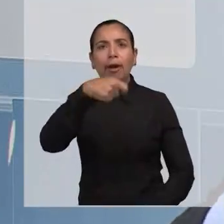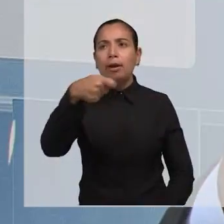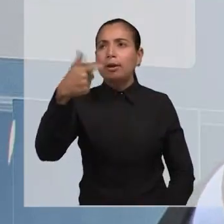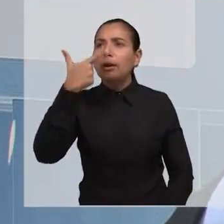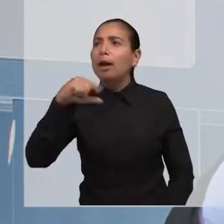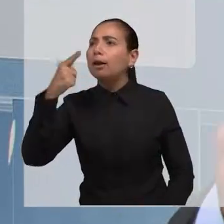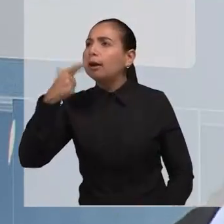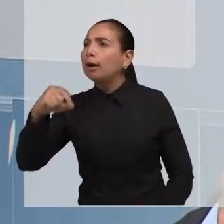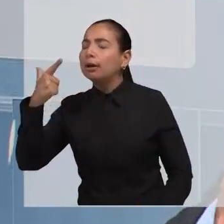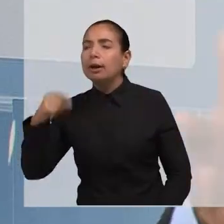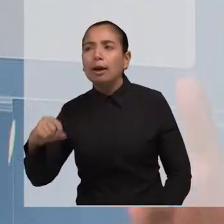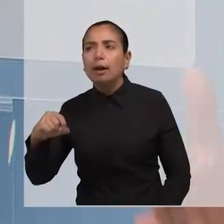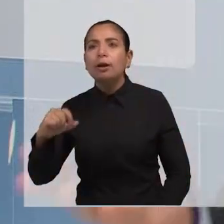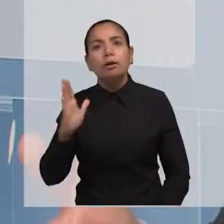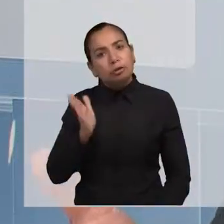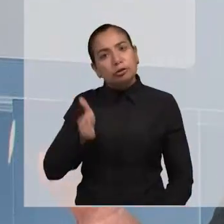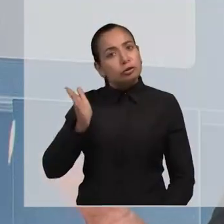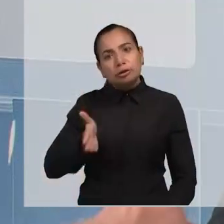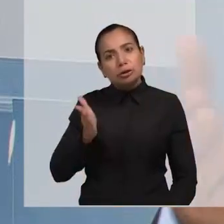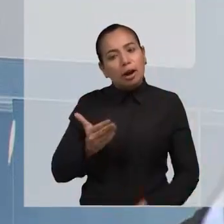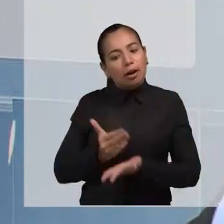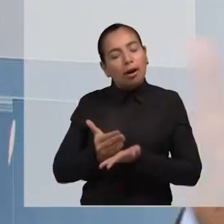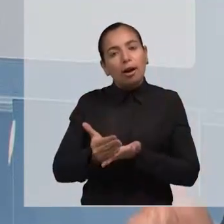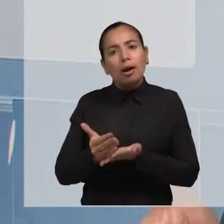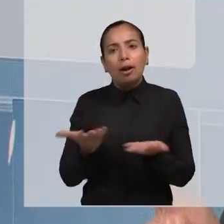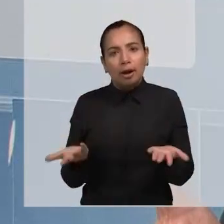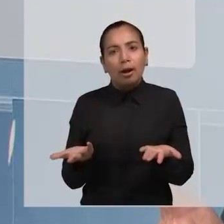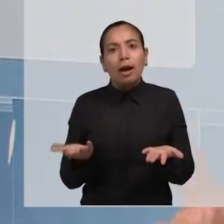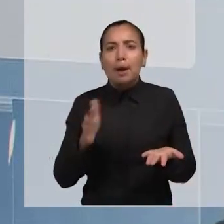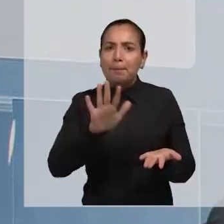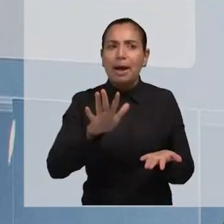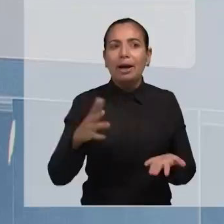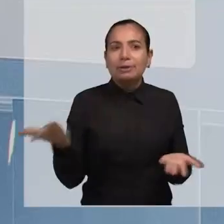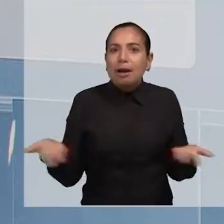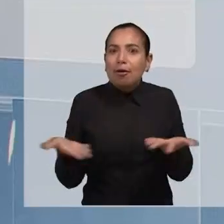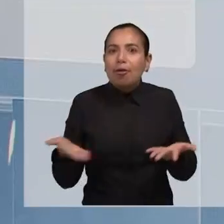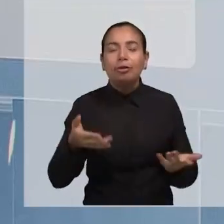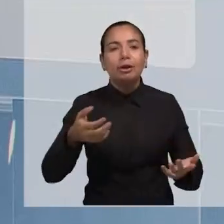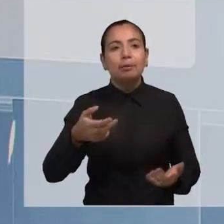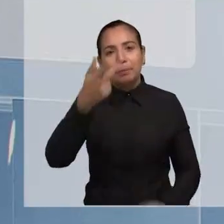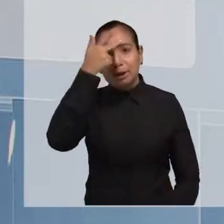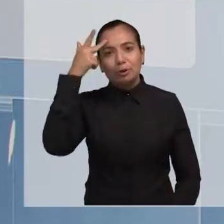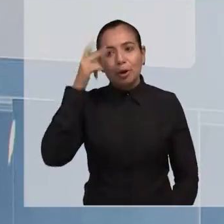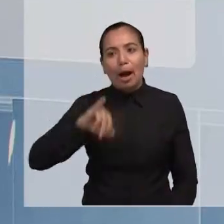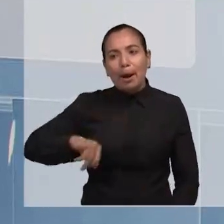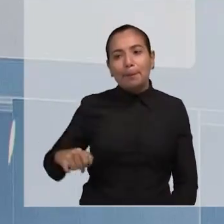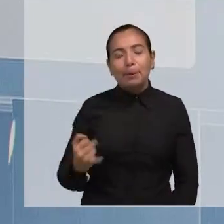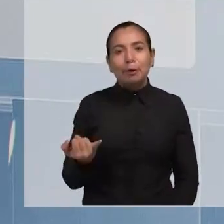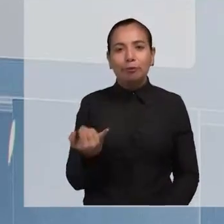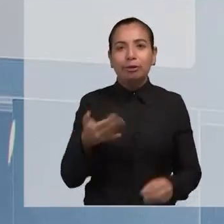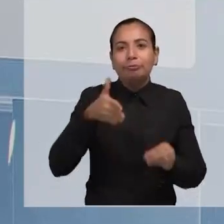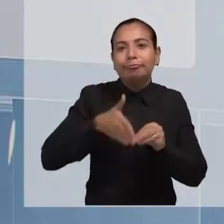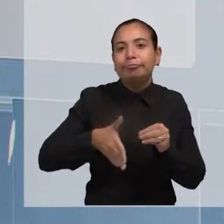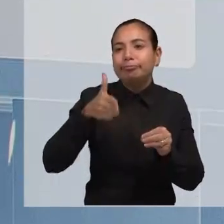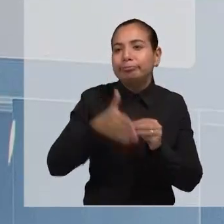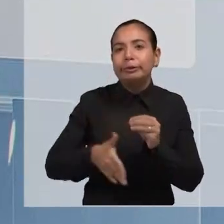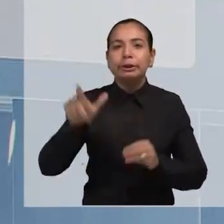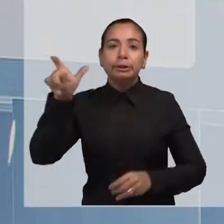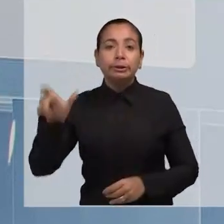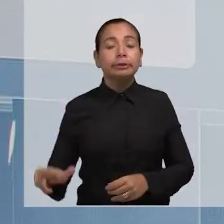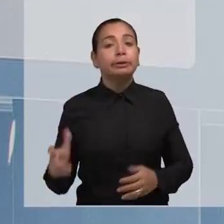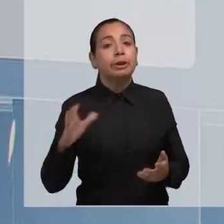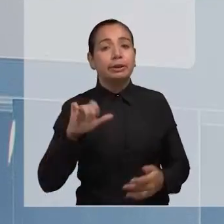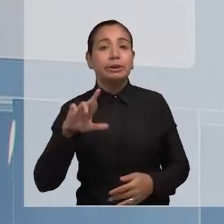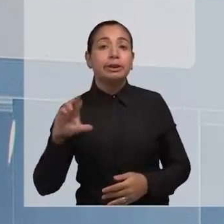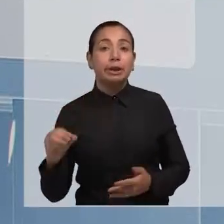fala e diz depois que não é o que ele disse, não é o que ele quis dizer. Tudo fora do contexto. Então, não é possível que ele não entenda que